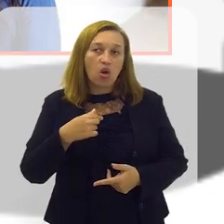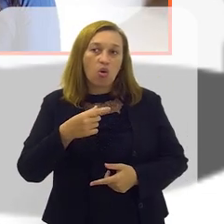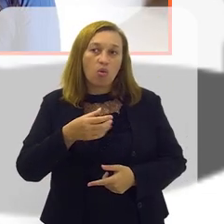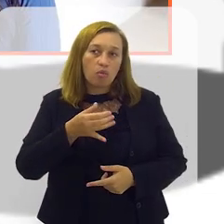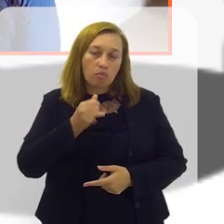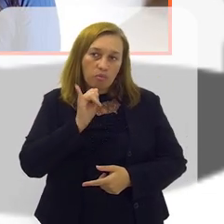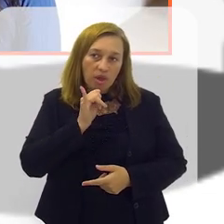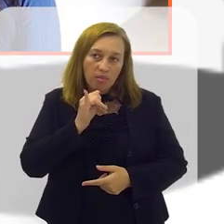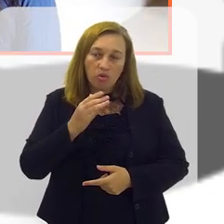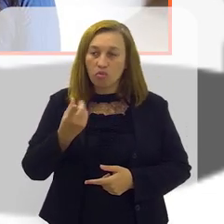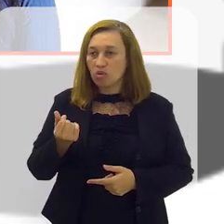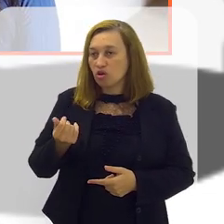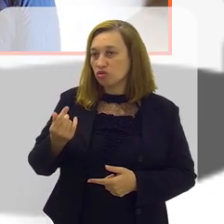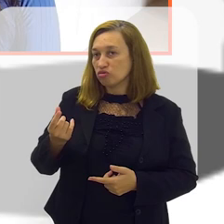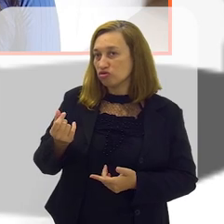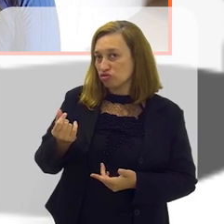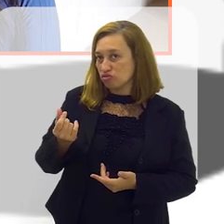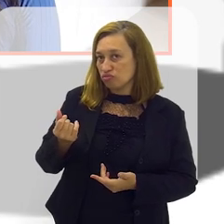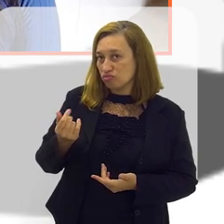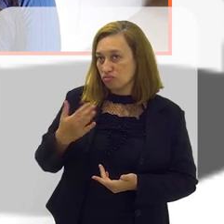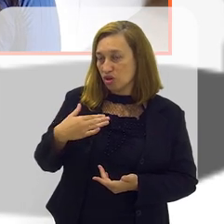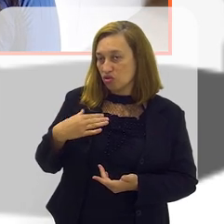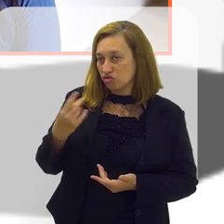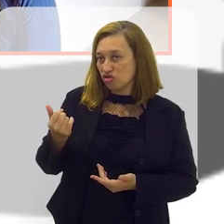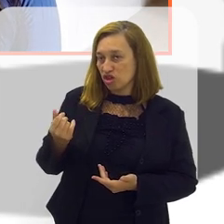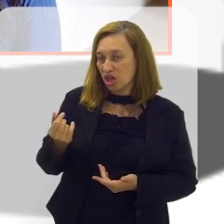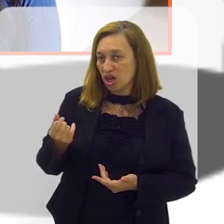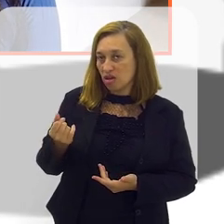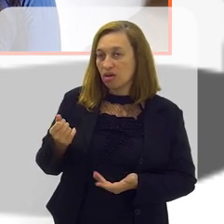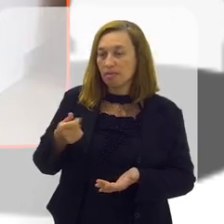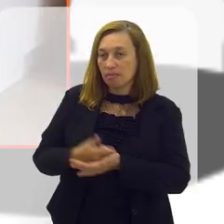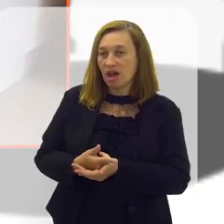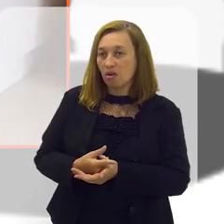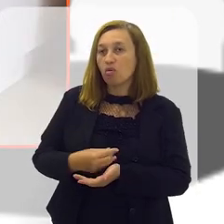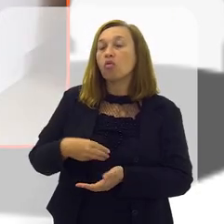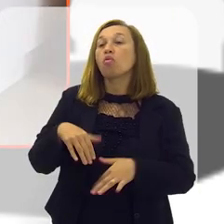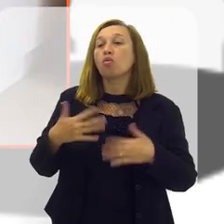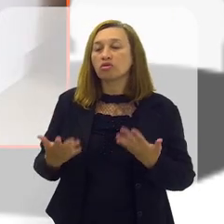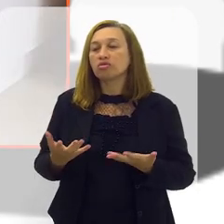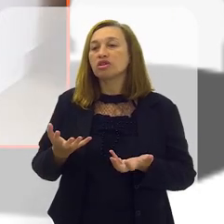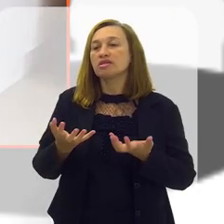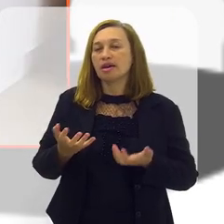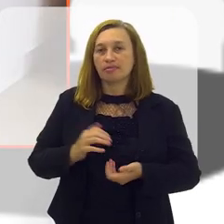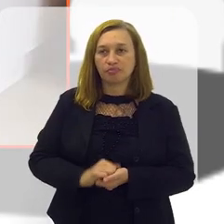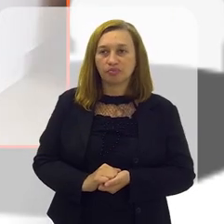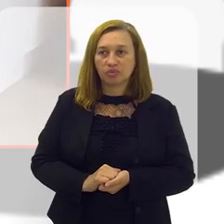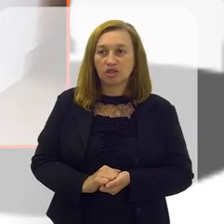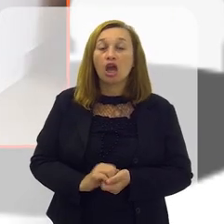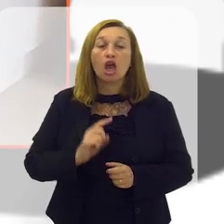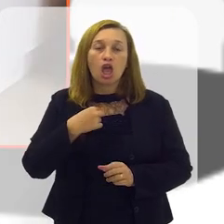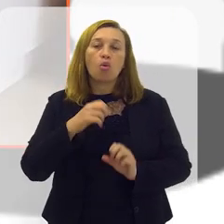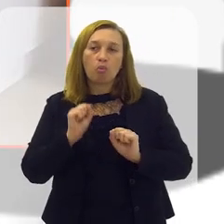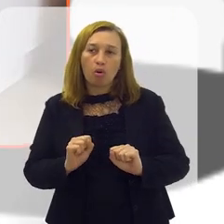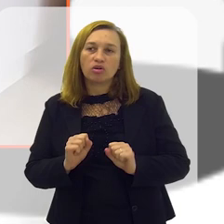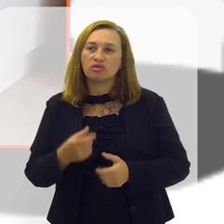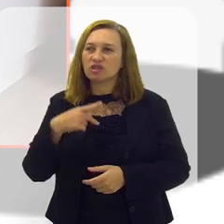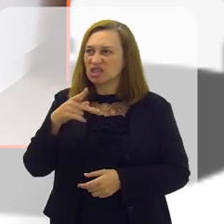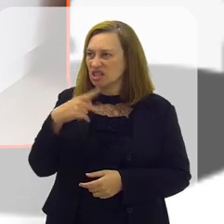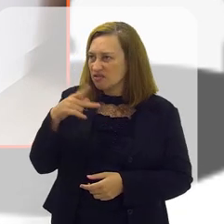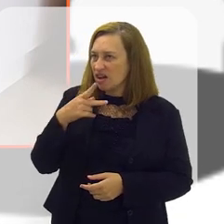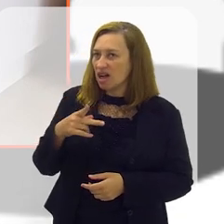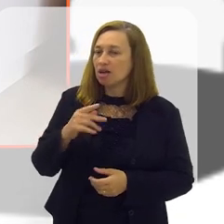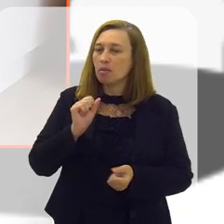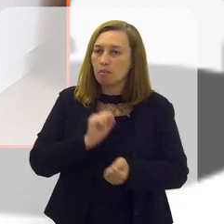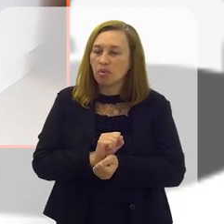eu bebo com meu dinheiro, eu paro quando eu quiser, né? Então, eu posso aqui, né? Você diz